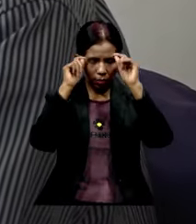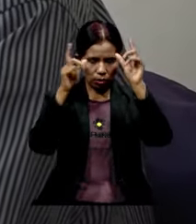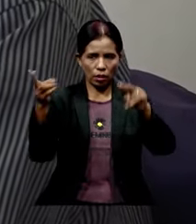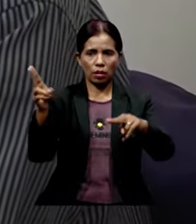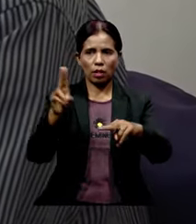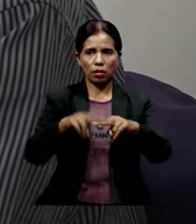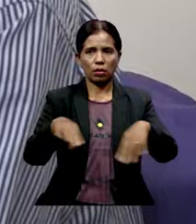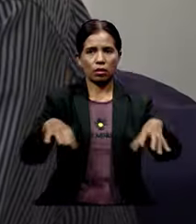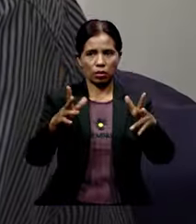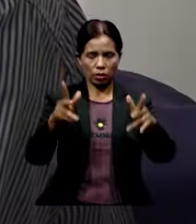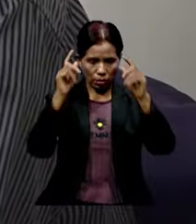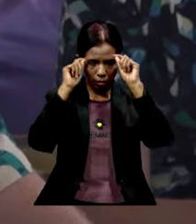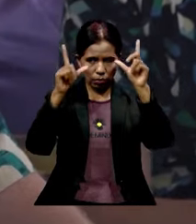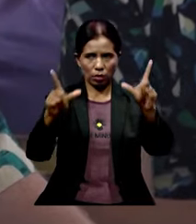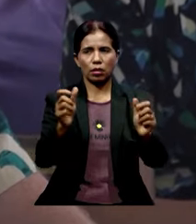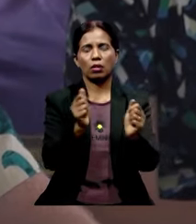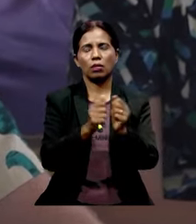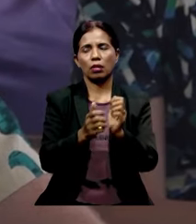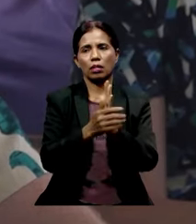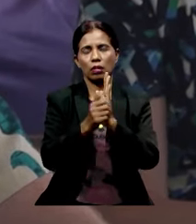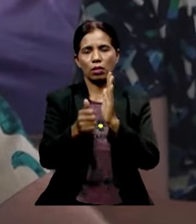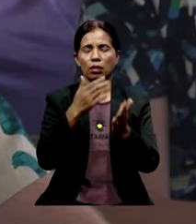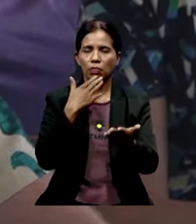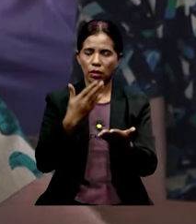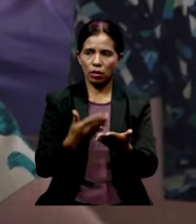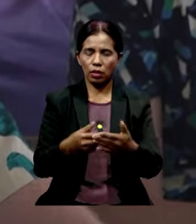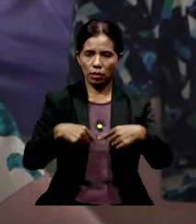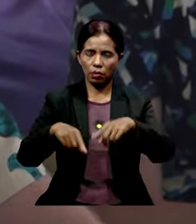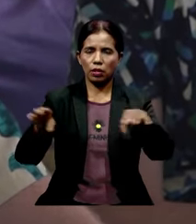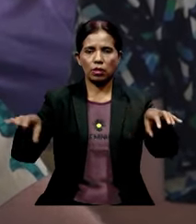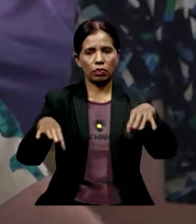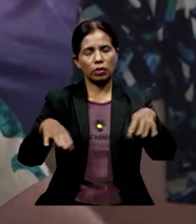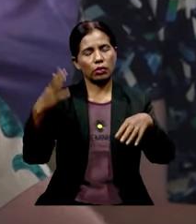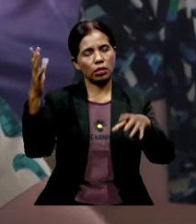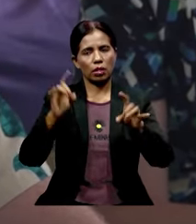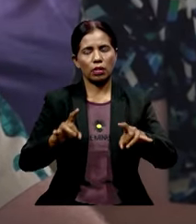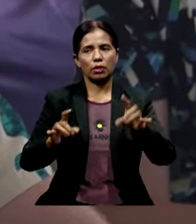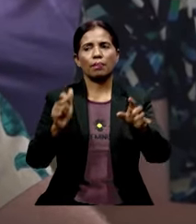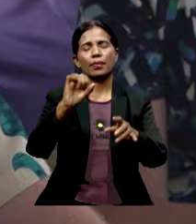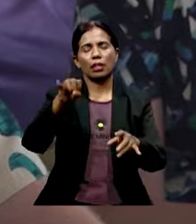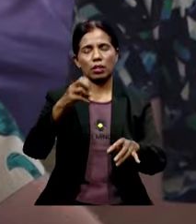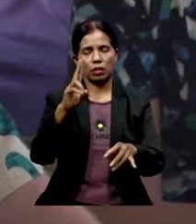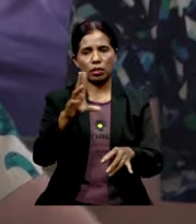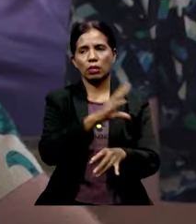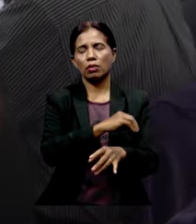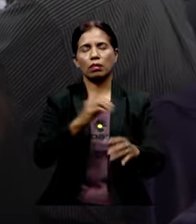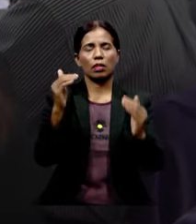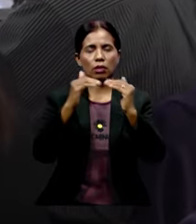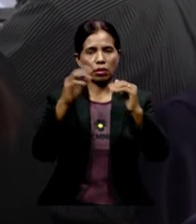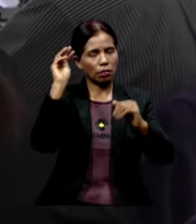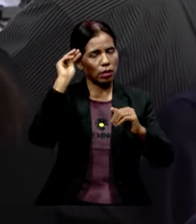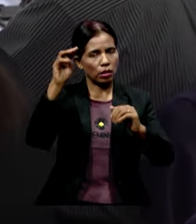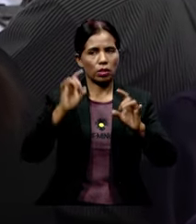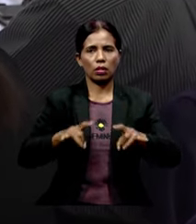tan traballador timoroan, nebe ho habilidade qualificada, atuba serviço e Austrália. Aziu Pereira considera encontro ho ministro australiano